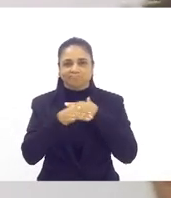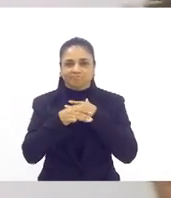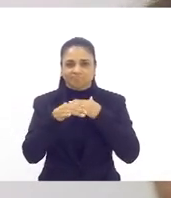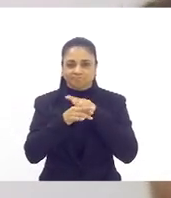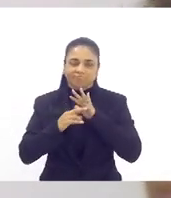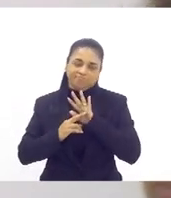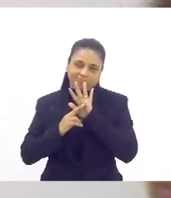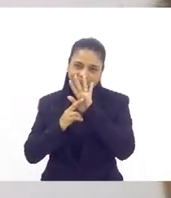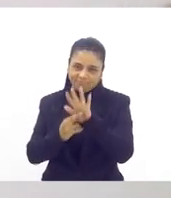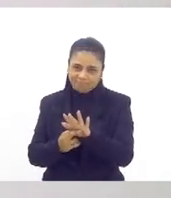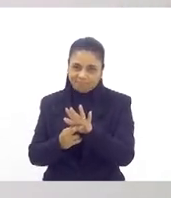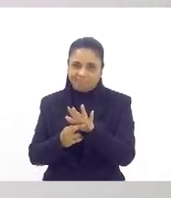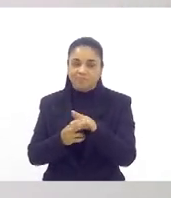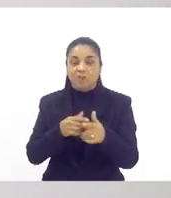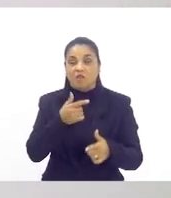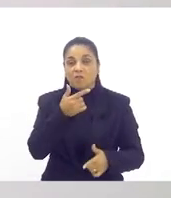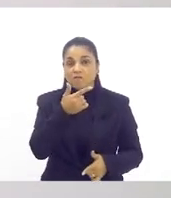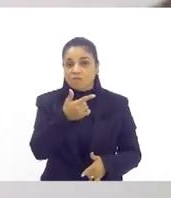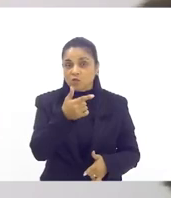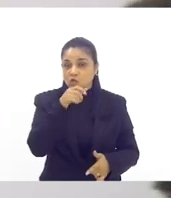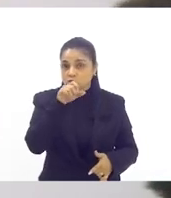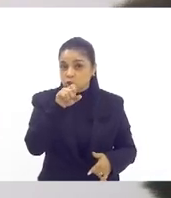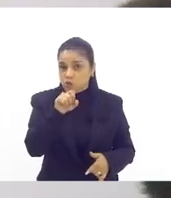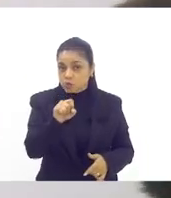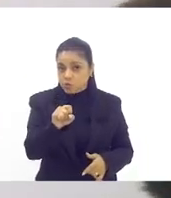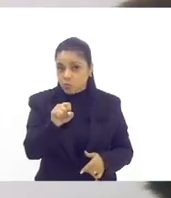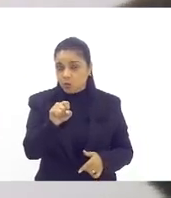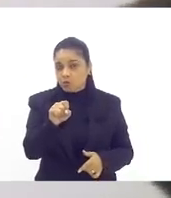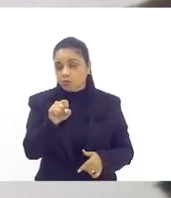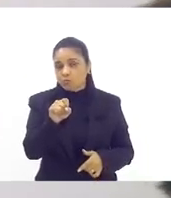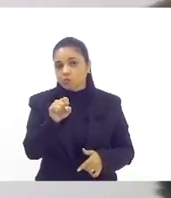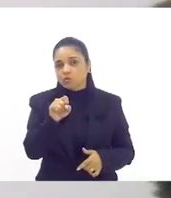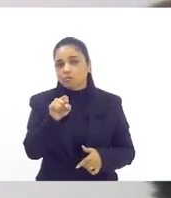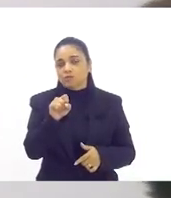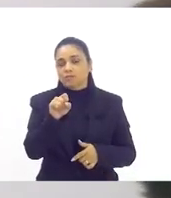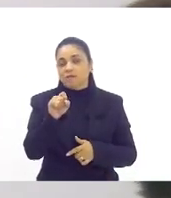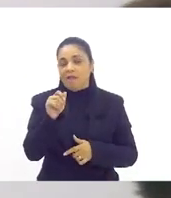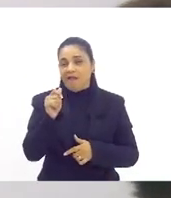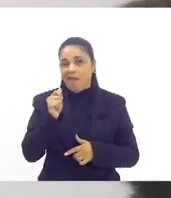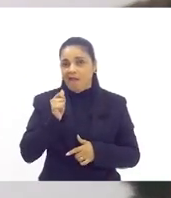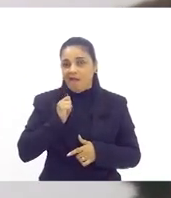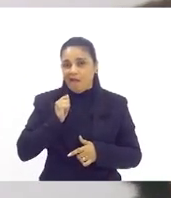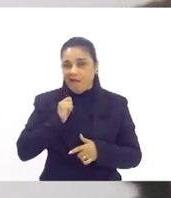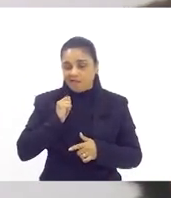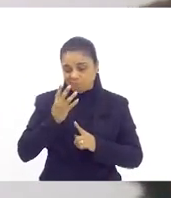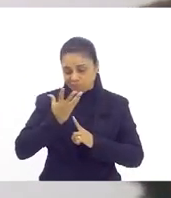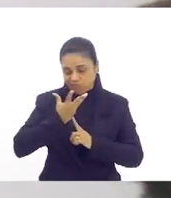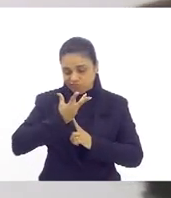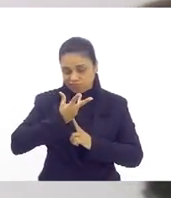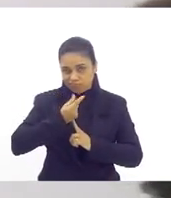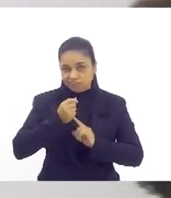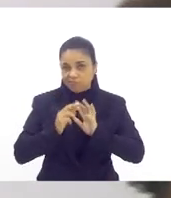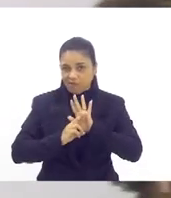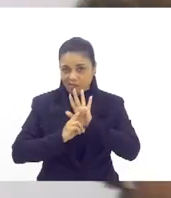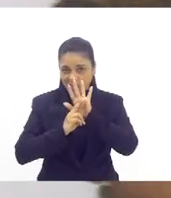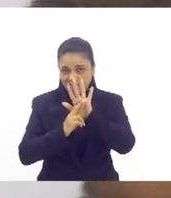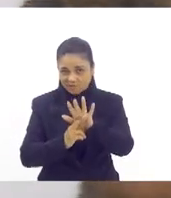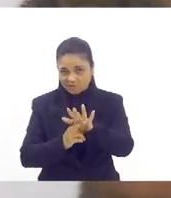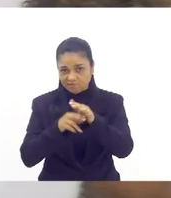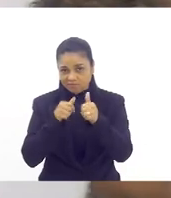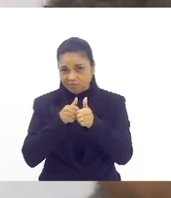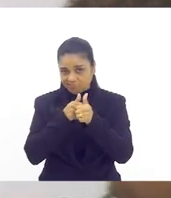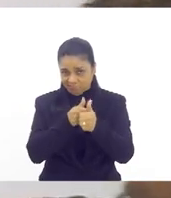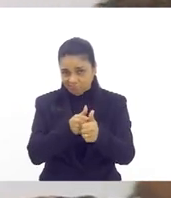representadas 28 segmentos artísticos representados pode passar